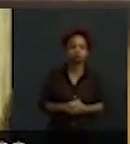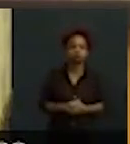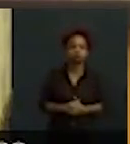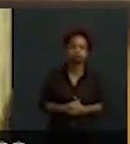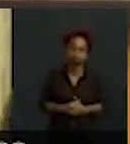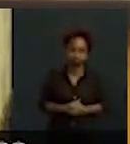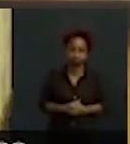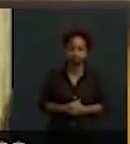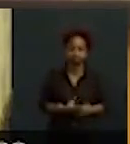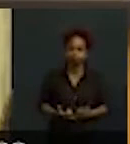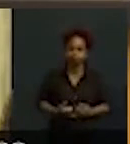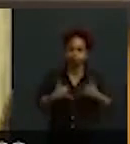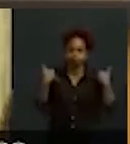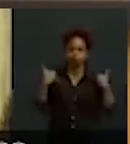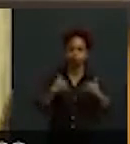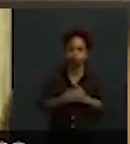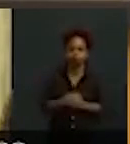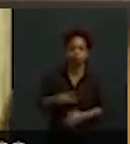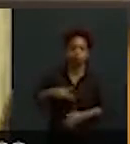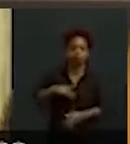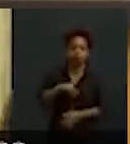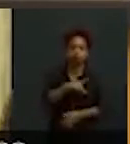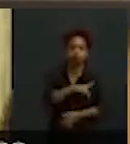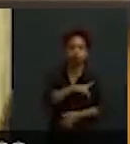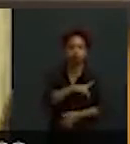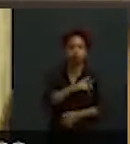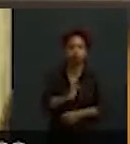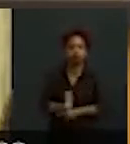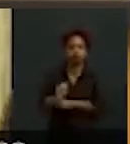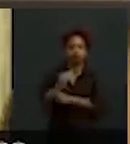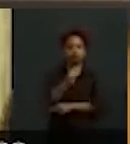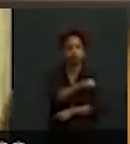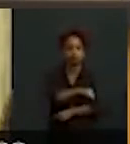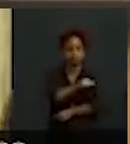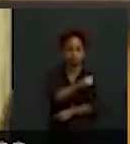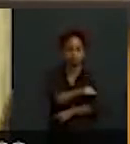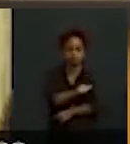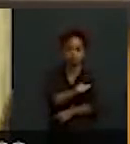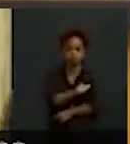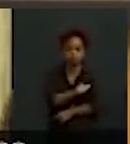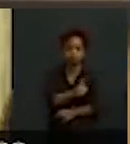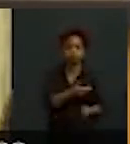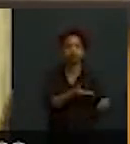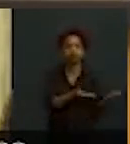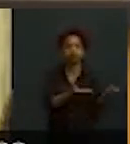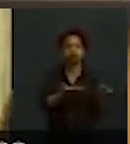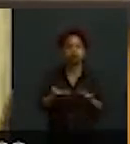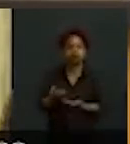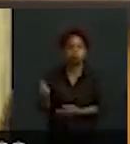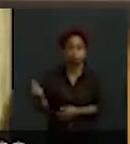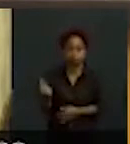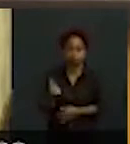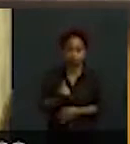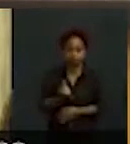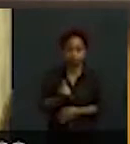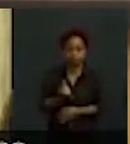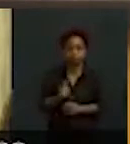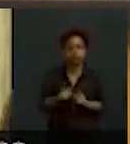com muita honra que o Ministério Público do Estado do Rio de Janeiro convida a